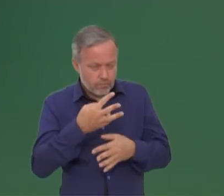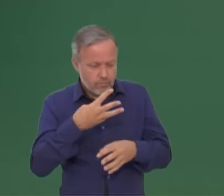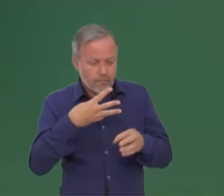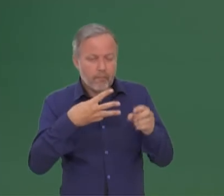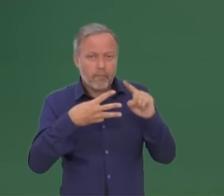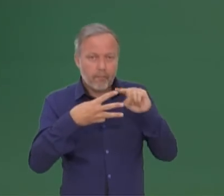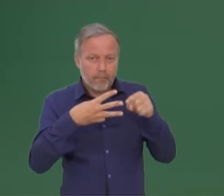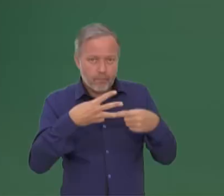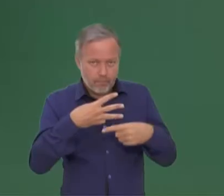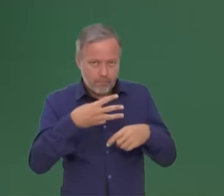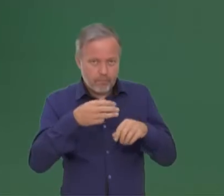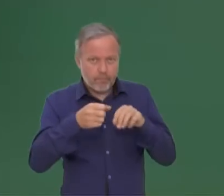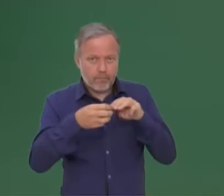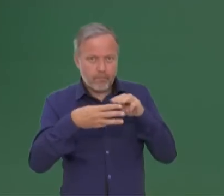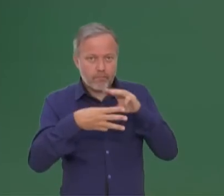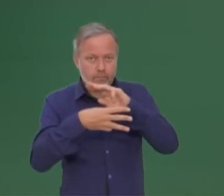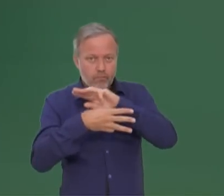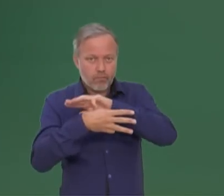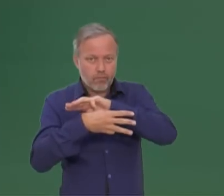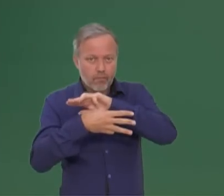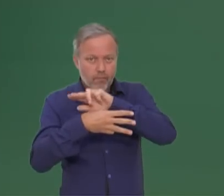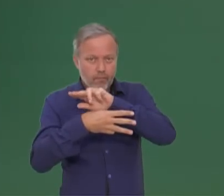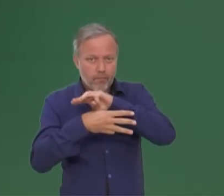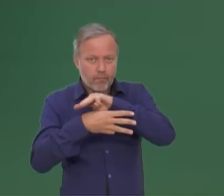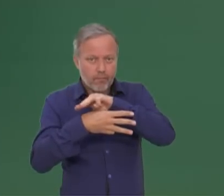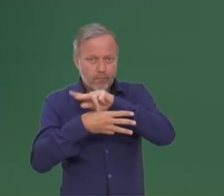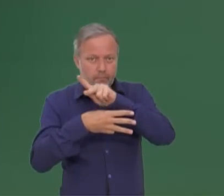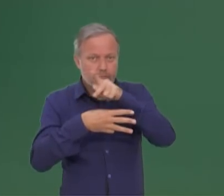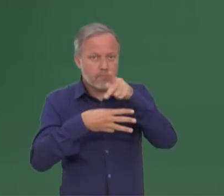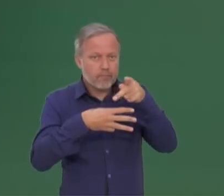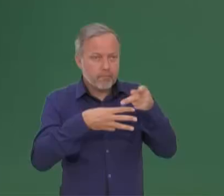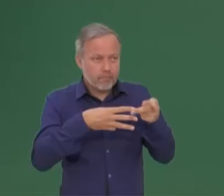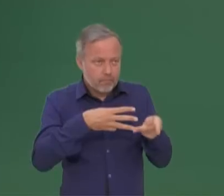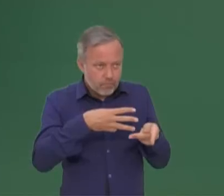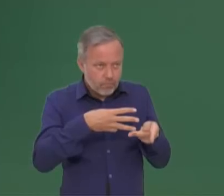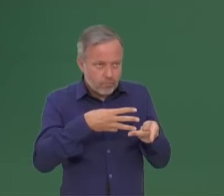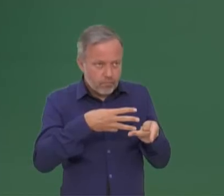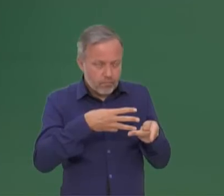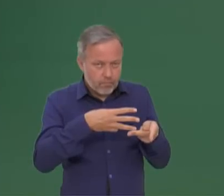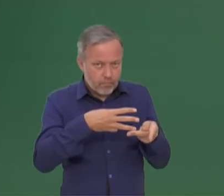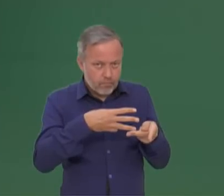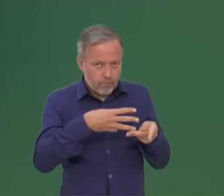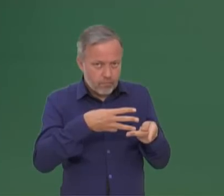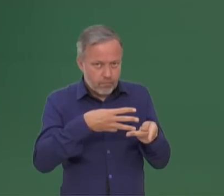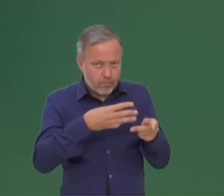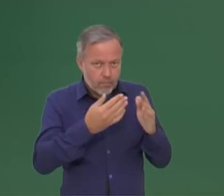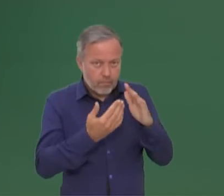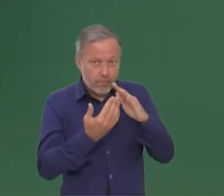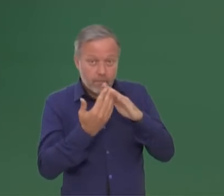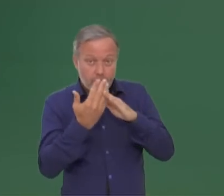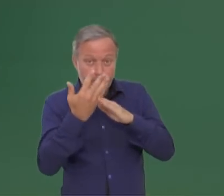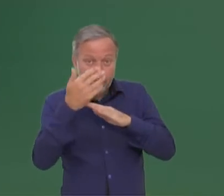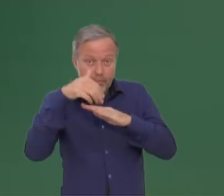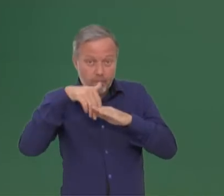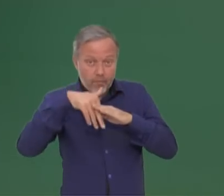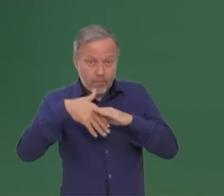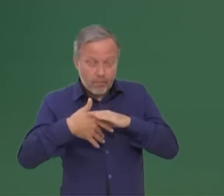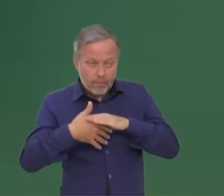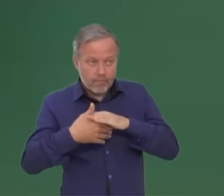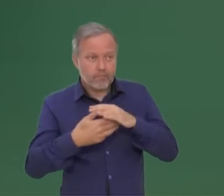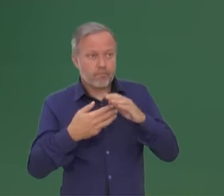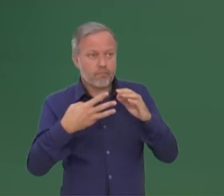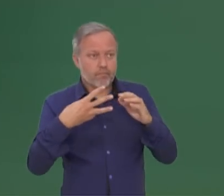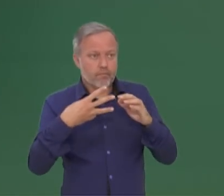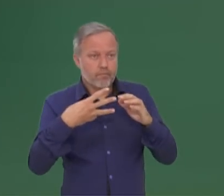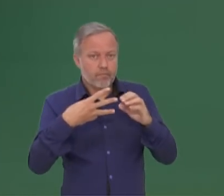três partes são membrana plasmática mais externa, que permite a entrada de substâncias e de nutrientes para a